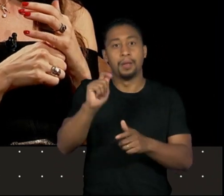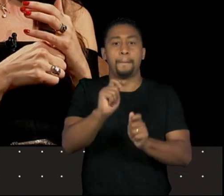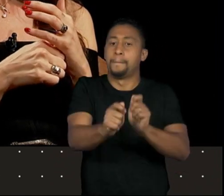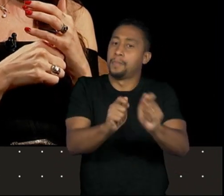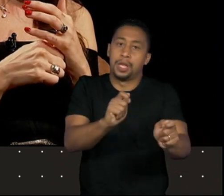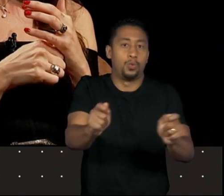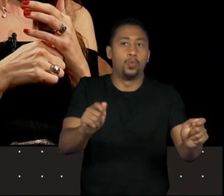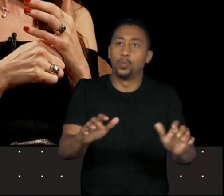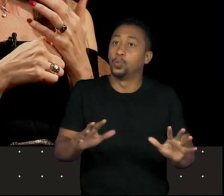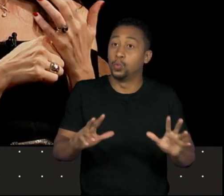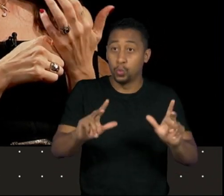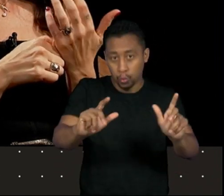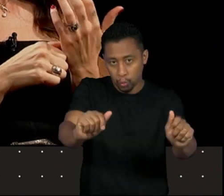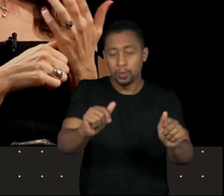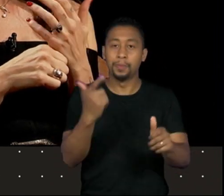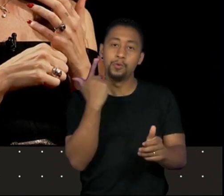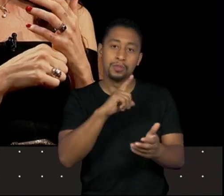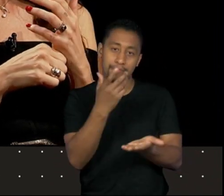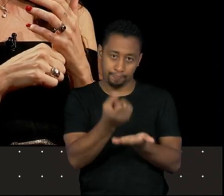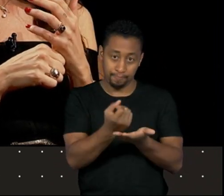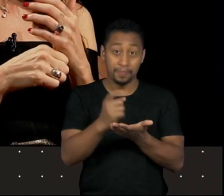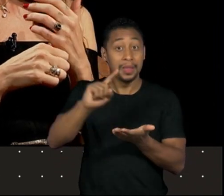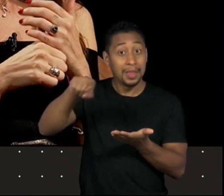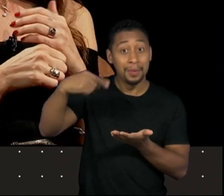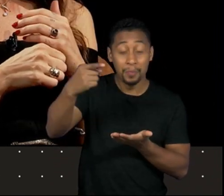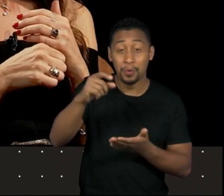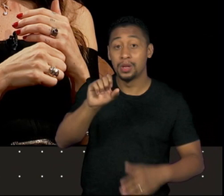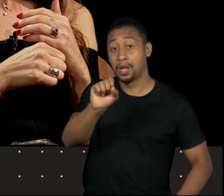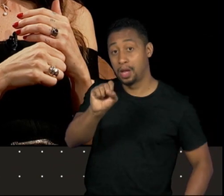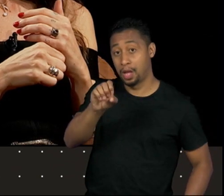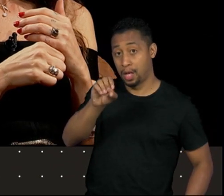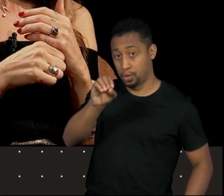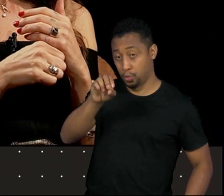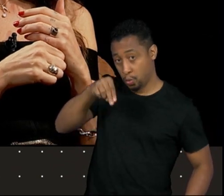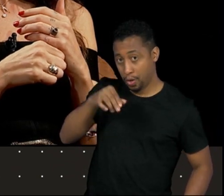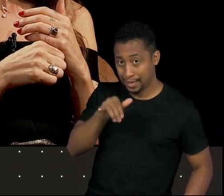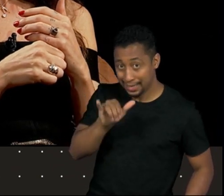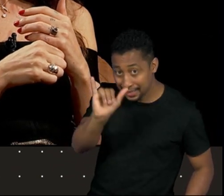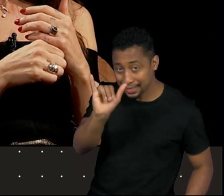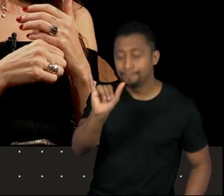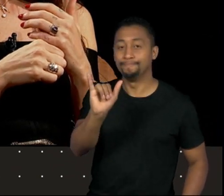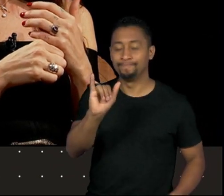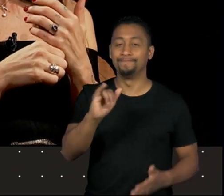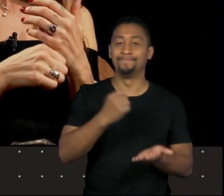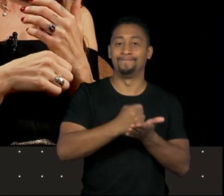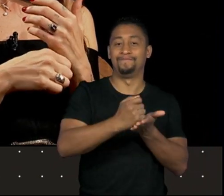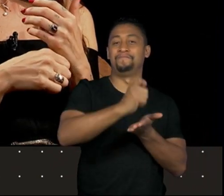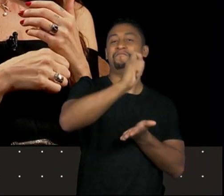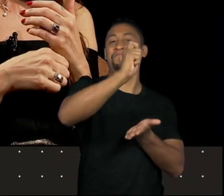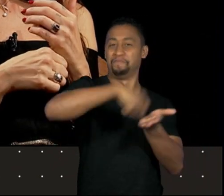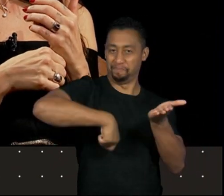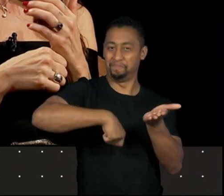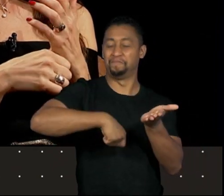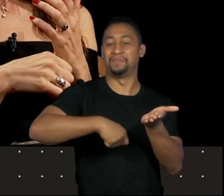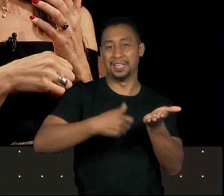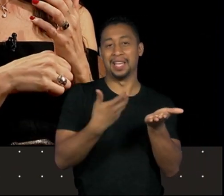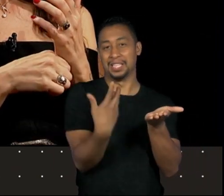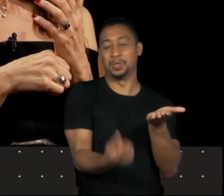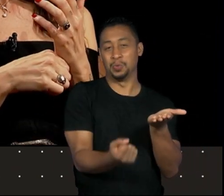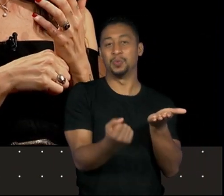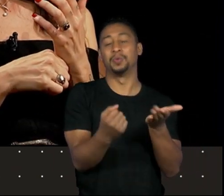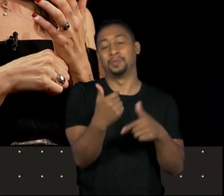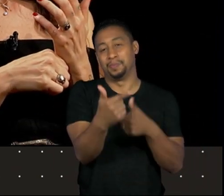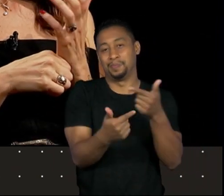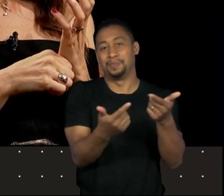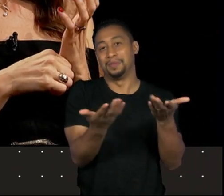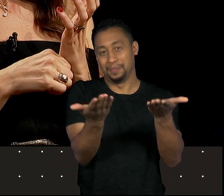estúdio. Depois a Sony veio e assumiu o resto da produção do disco, né? Mas a Ana,